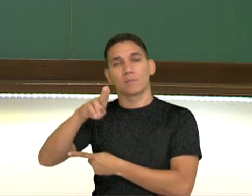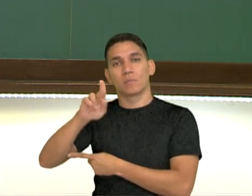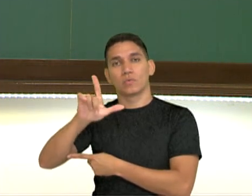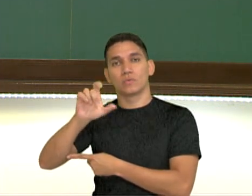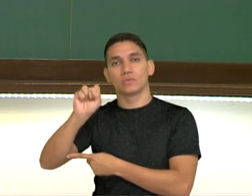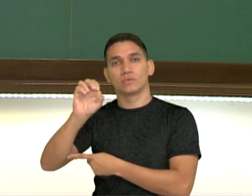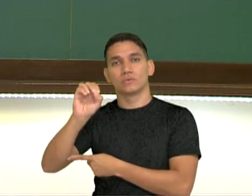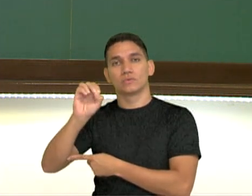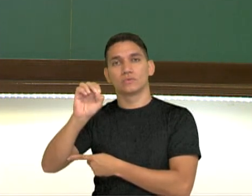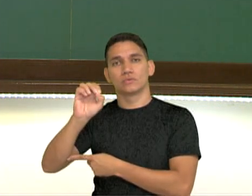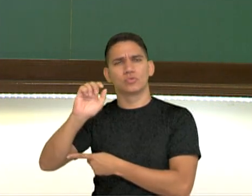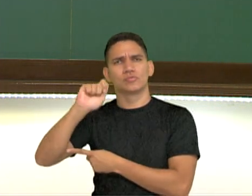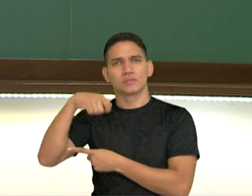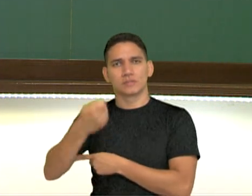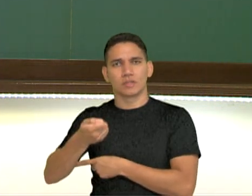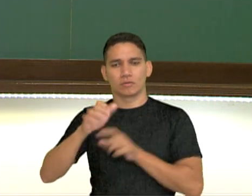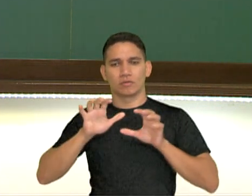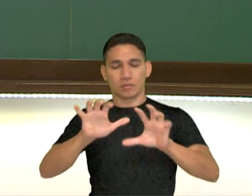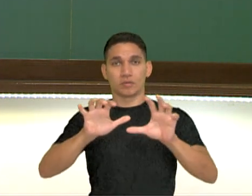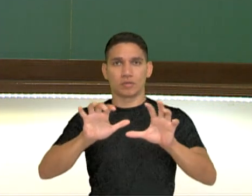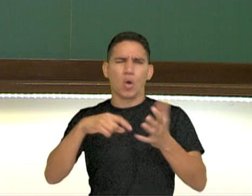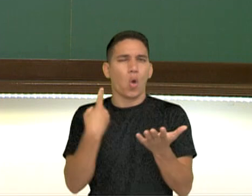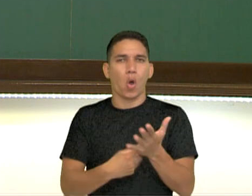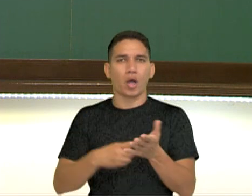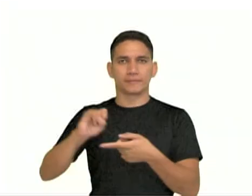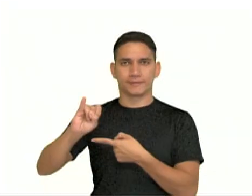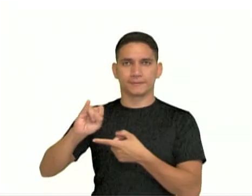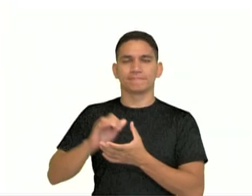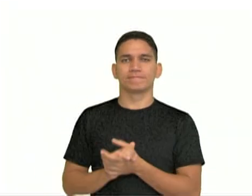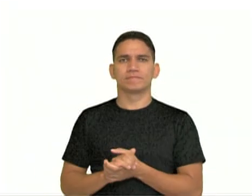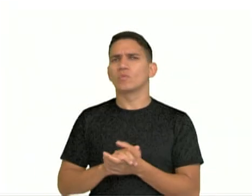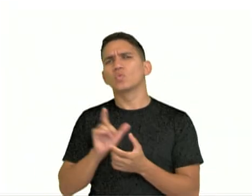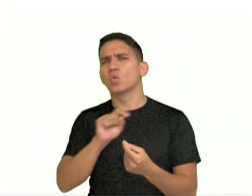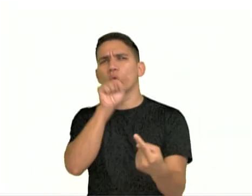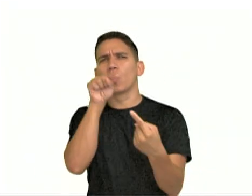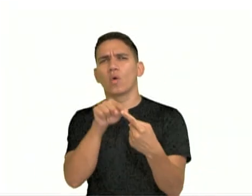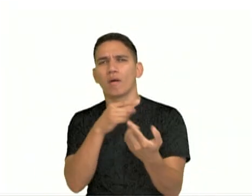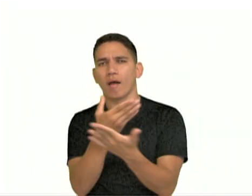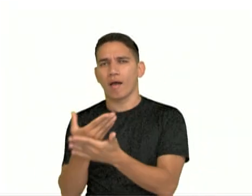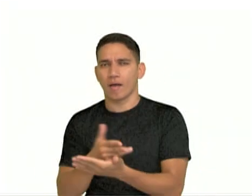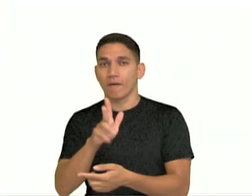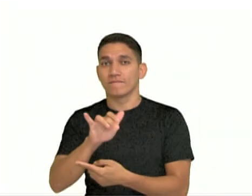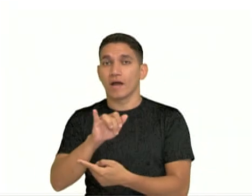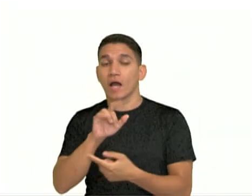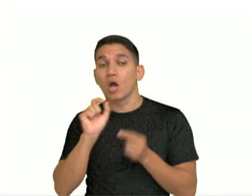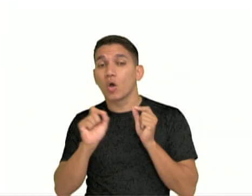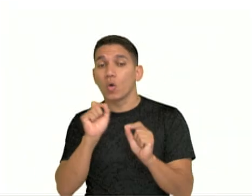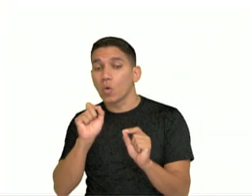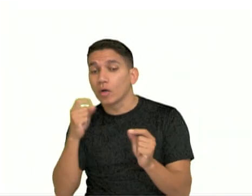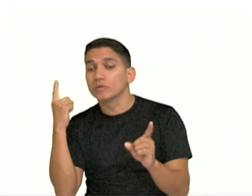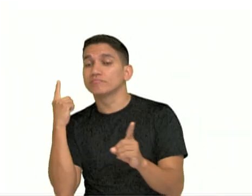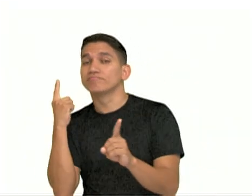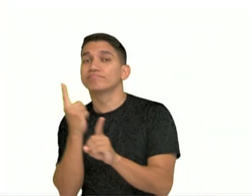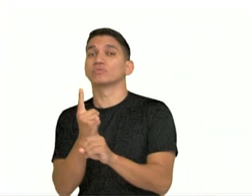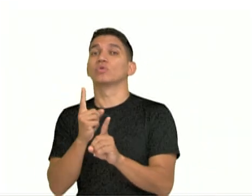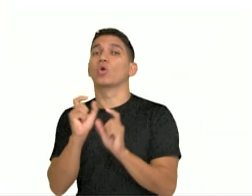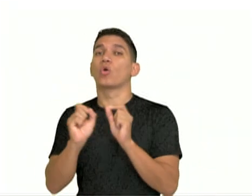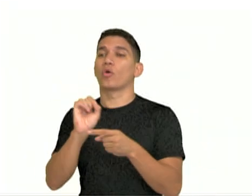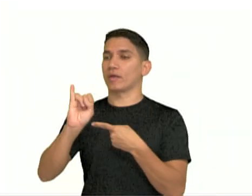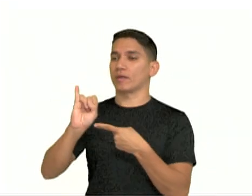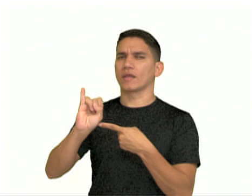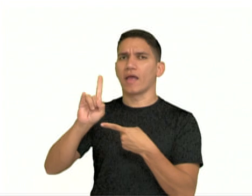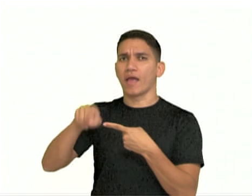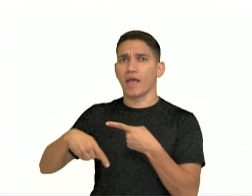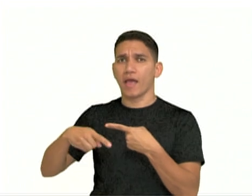lá. Queridos, o objetivo dessa aula, nós vamos identificar o impulso como causador da variação da quantidade de